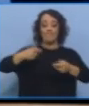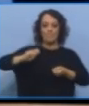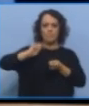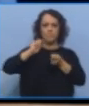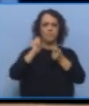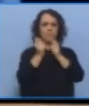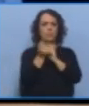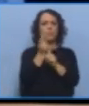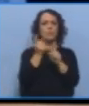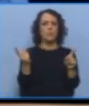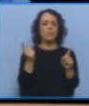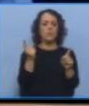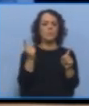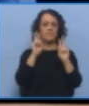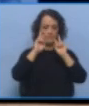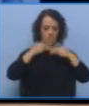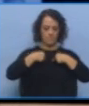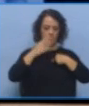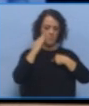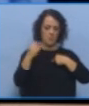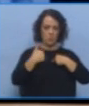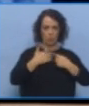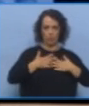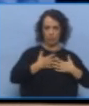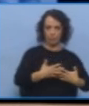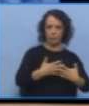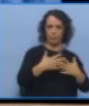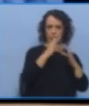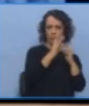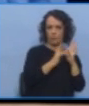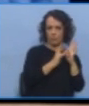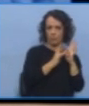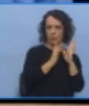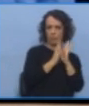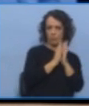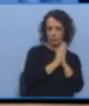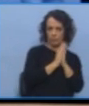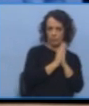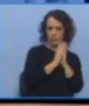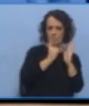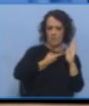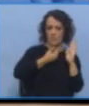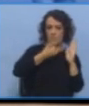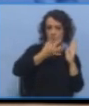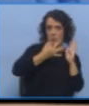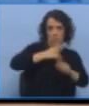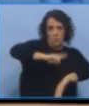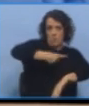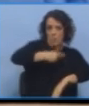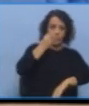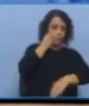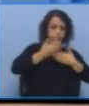partir de uma consciência de que eu era cristão e, como cristão, tinha que ser cristão 24/7 e não